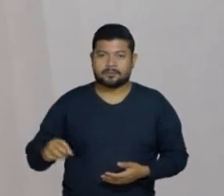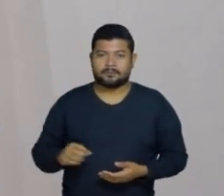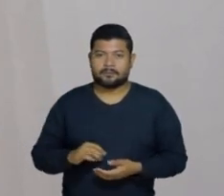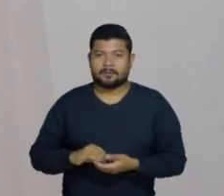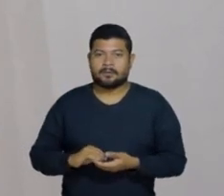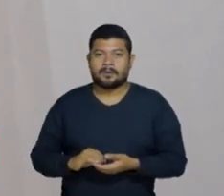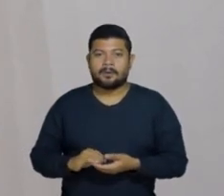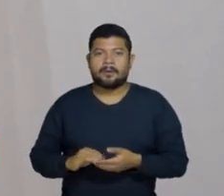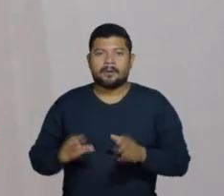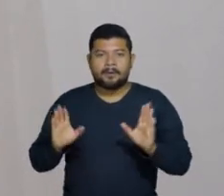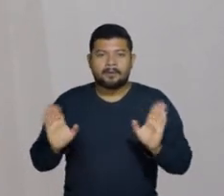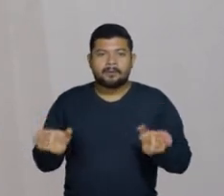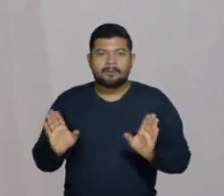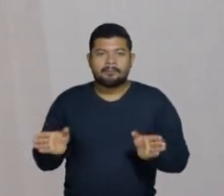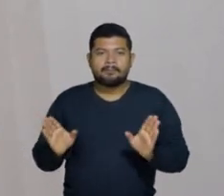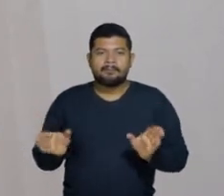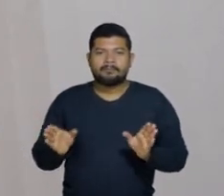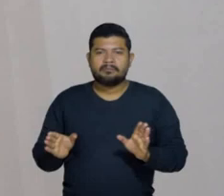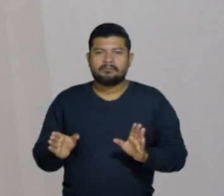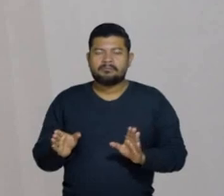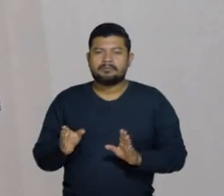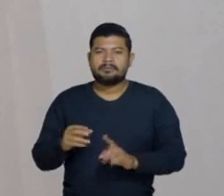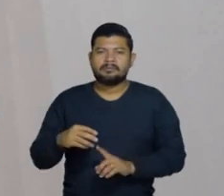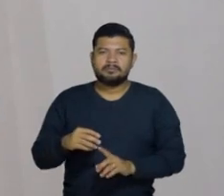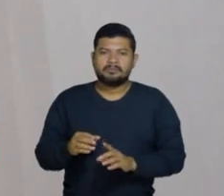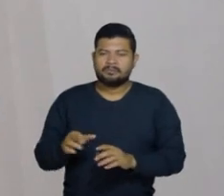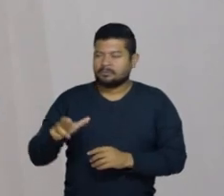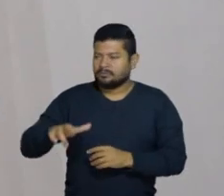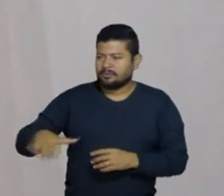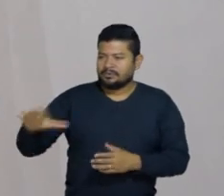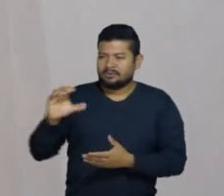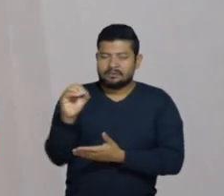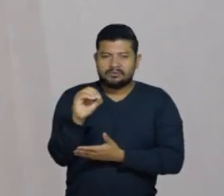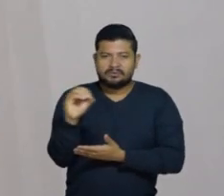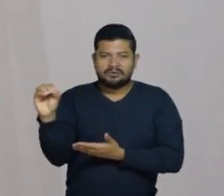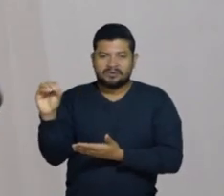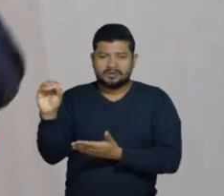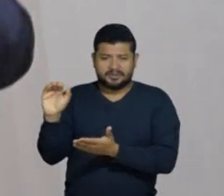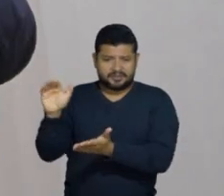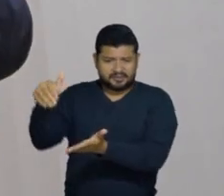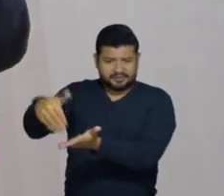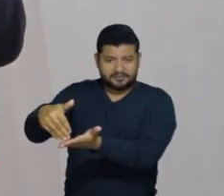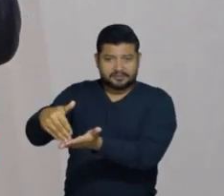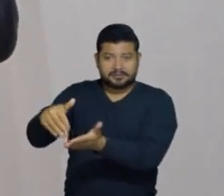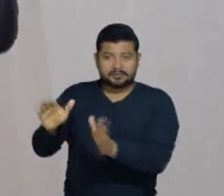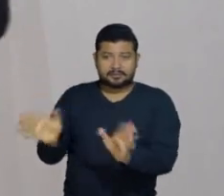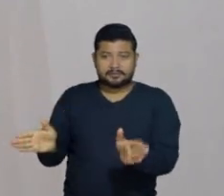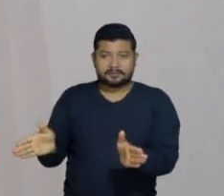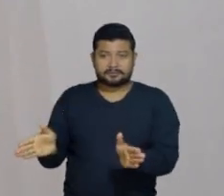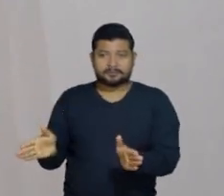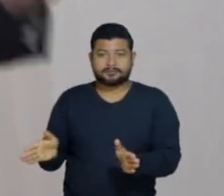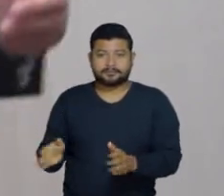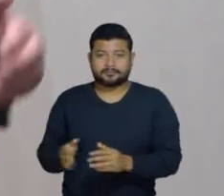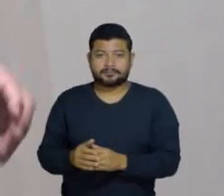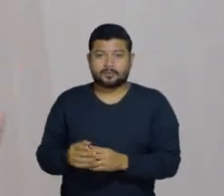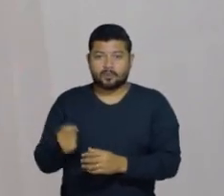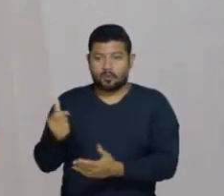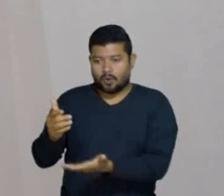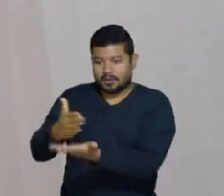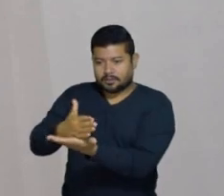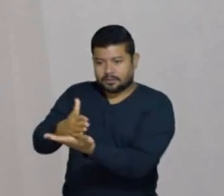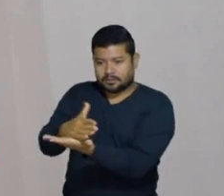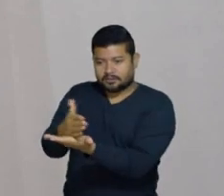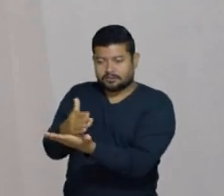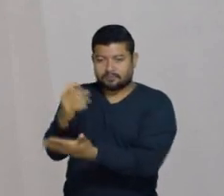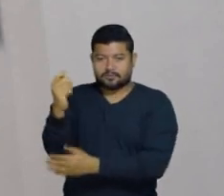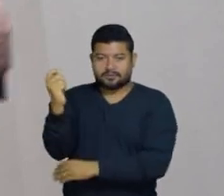apontar também que a região do extremo oeste, que aí sim fica na divisa com a